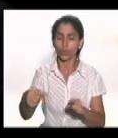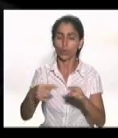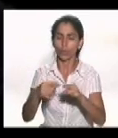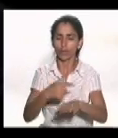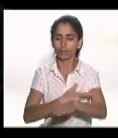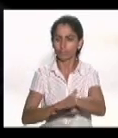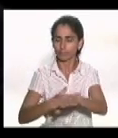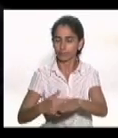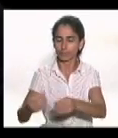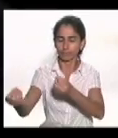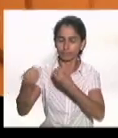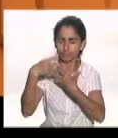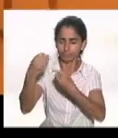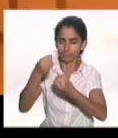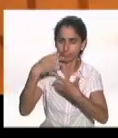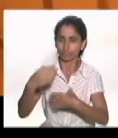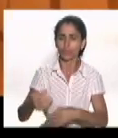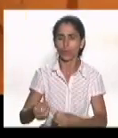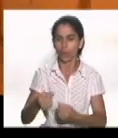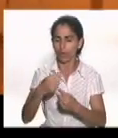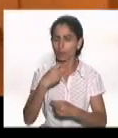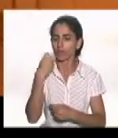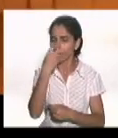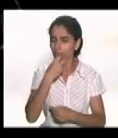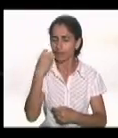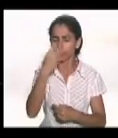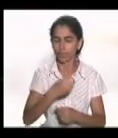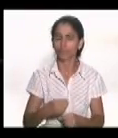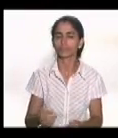educação musical, né, na minha vida.